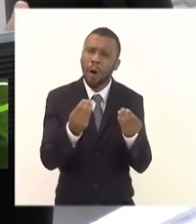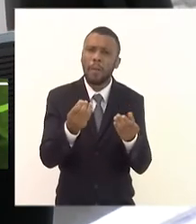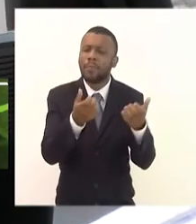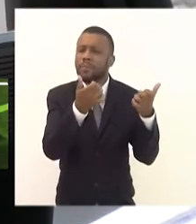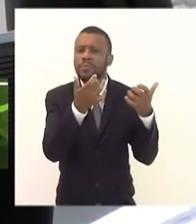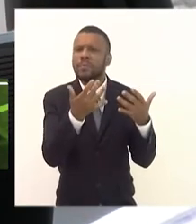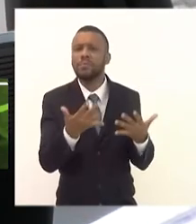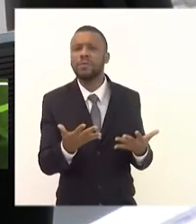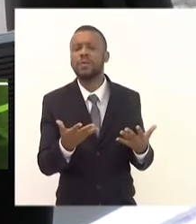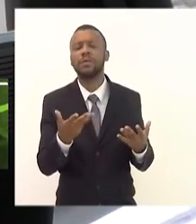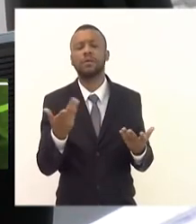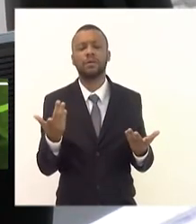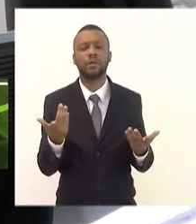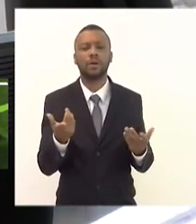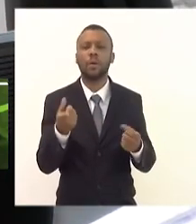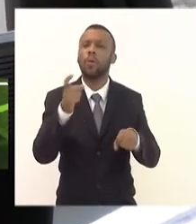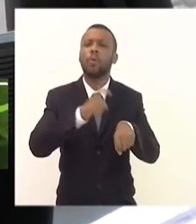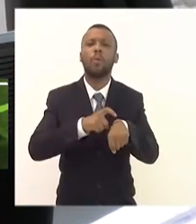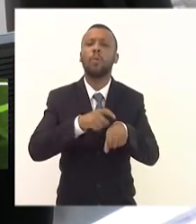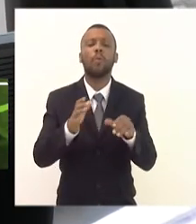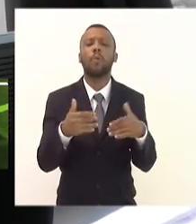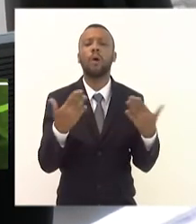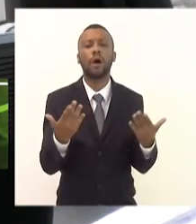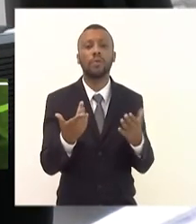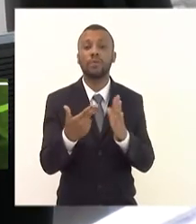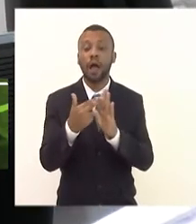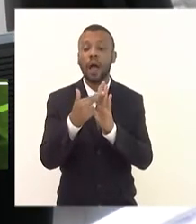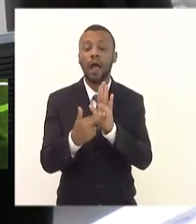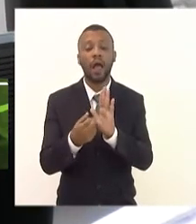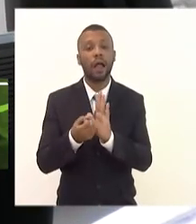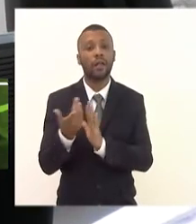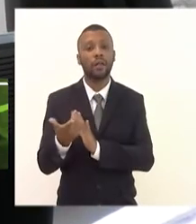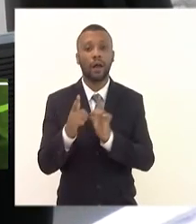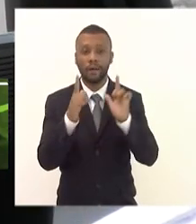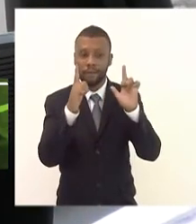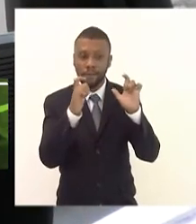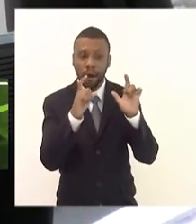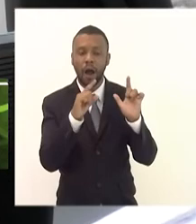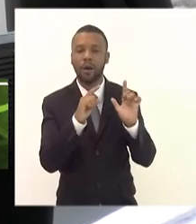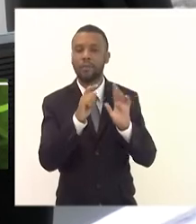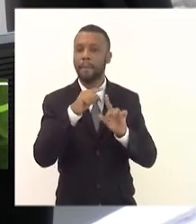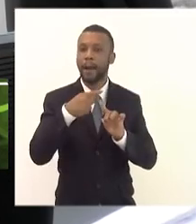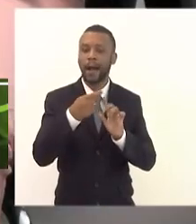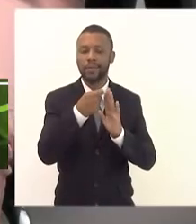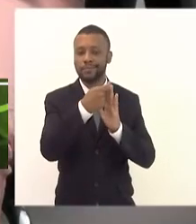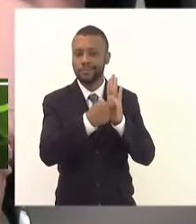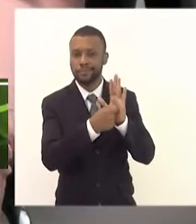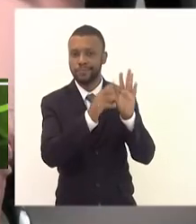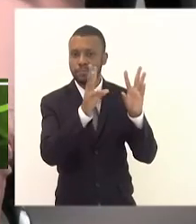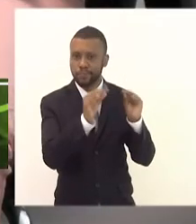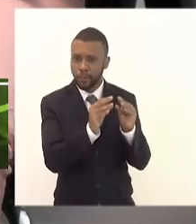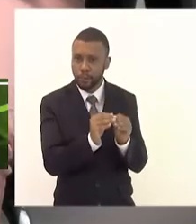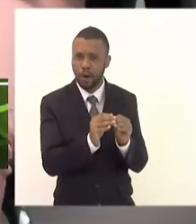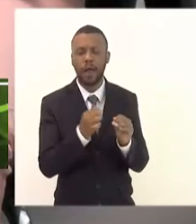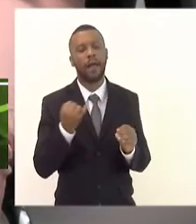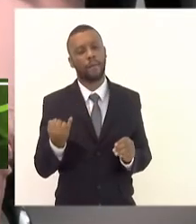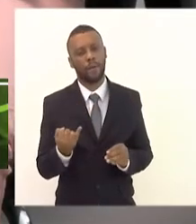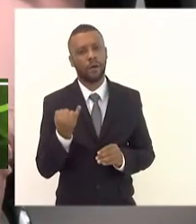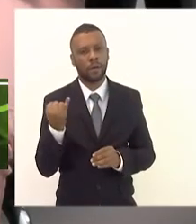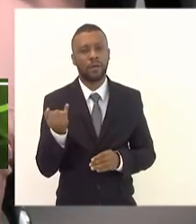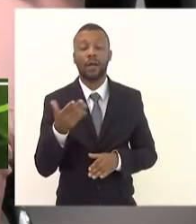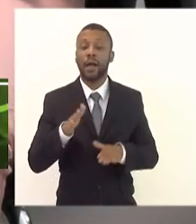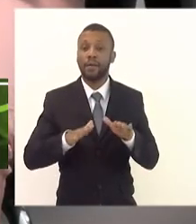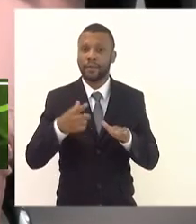Né? Até não fazer relatório, não. Foto tal, com as observações. Às vezes você tem